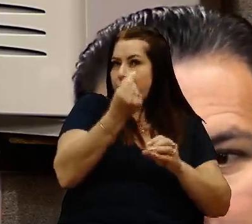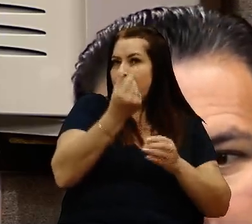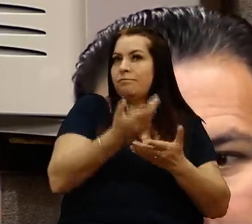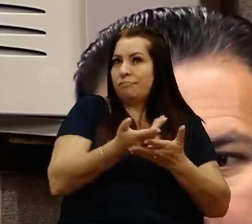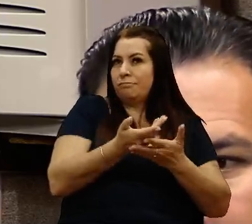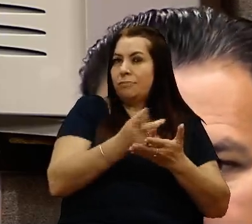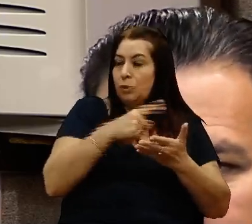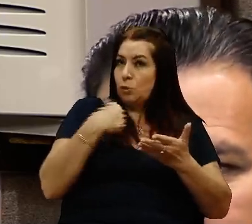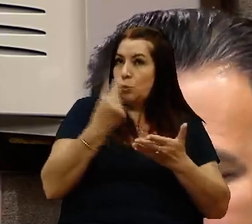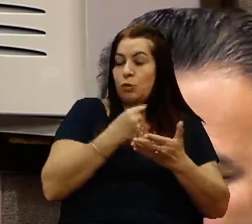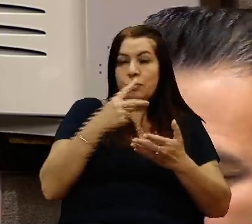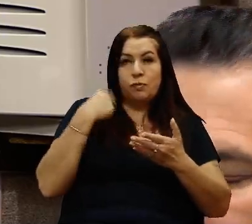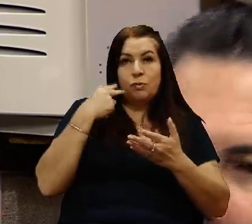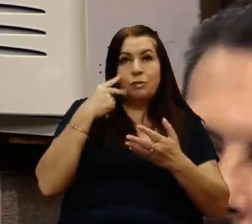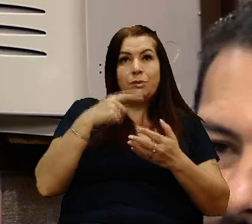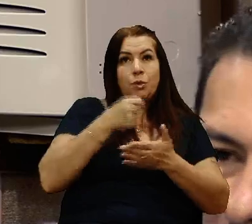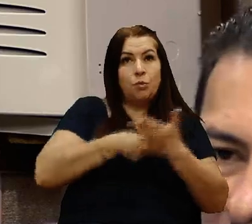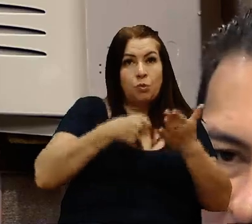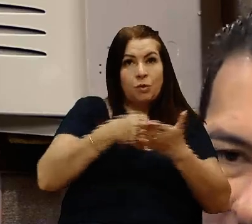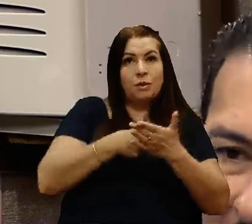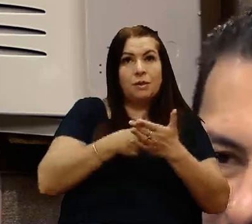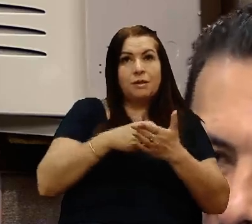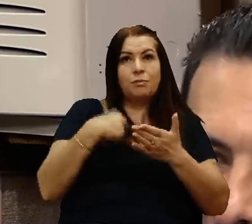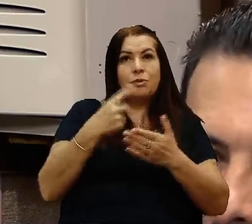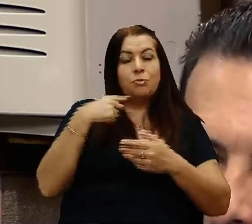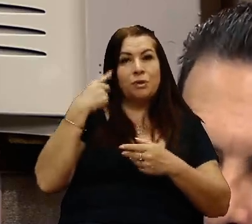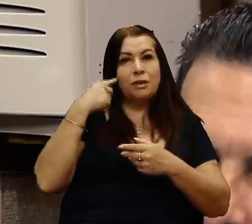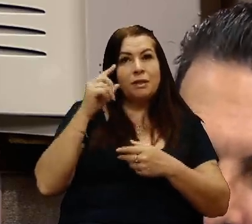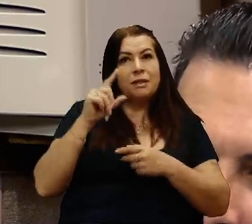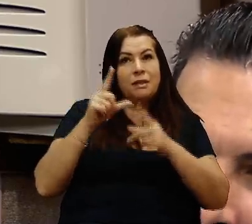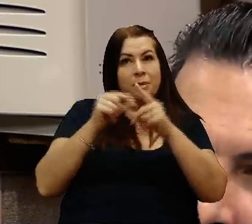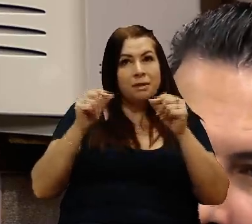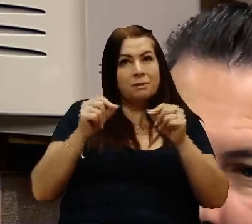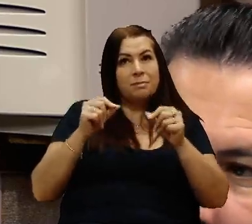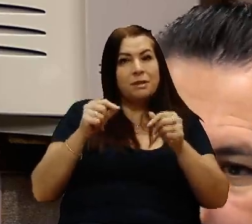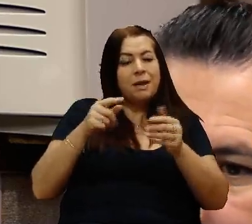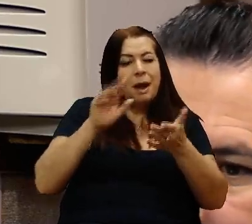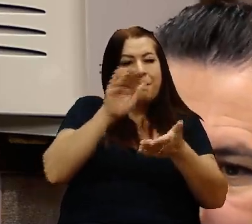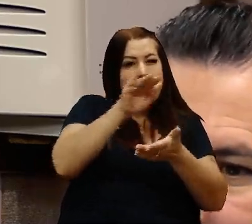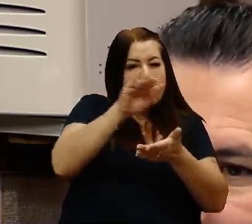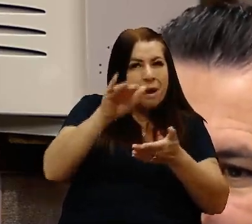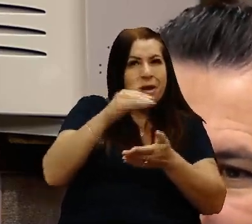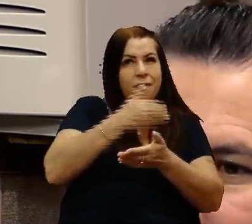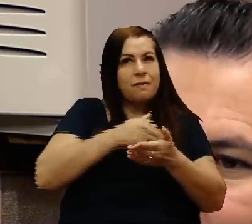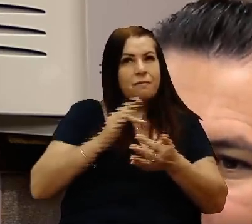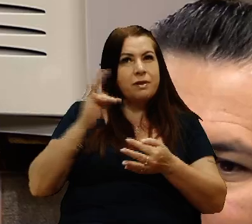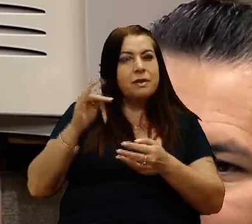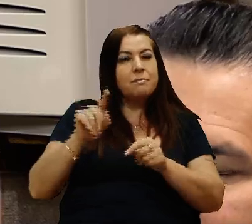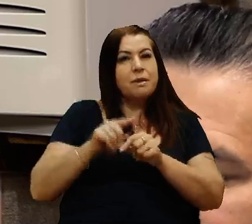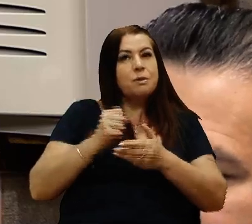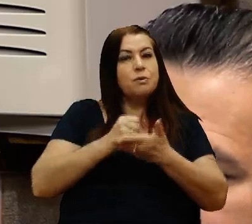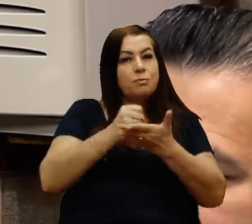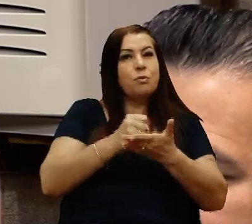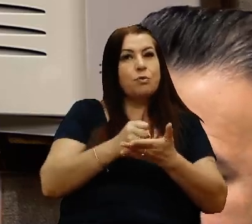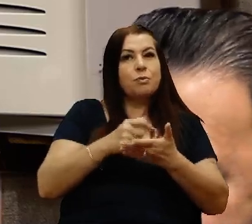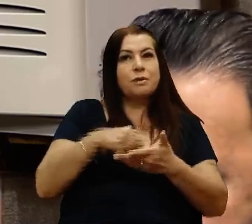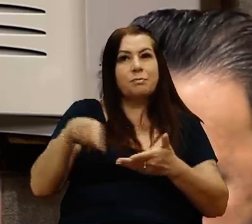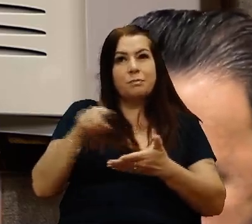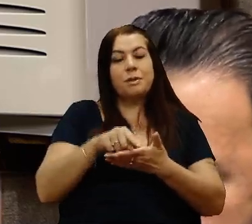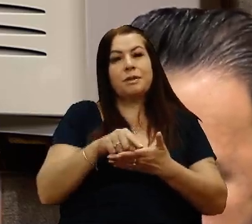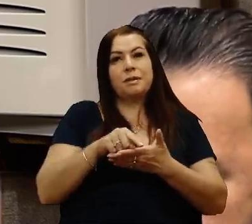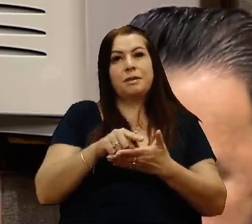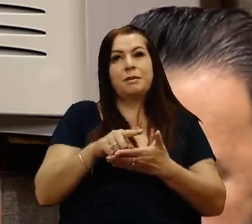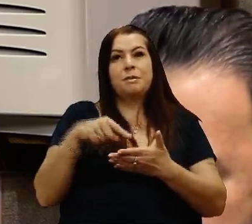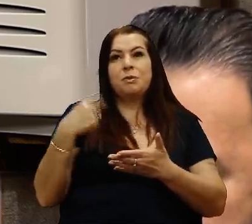vereadores, nós temos que lutar daqui a pouco para os nossos deputados lá em Brasília darem uma cutucada no governo federal para dar esse suporte, esse apoio para os